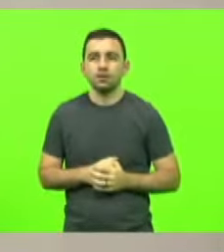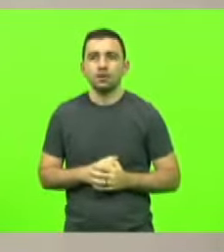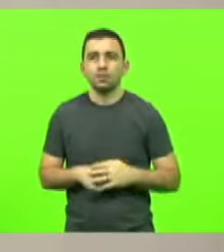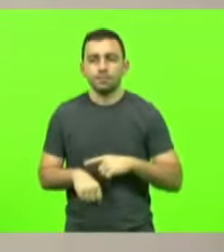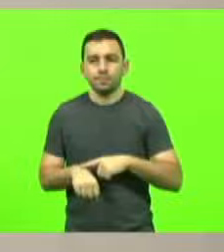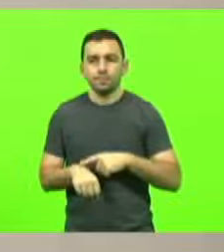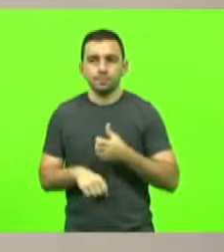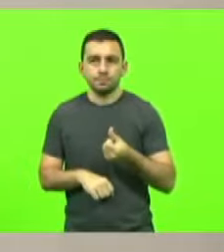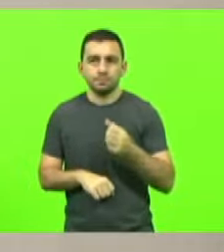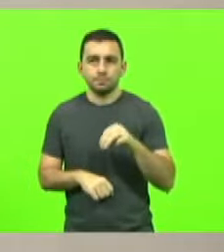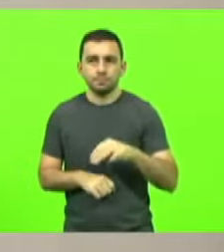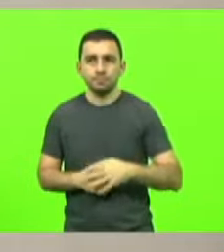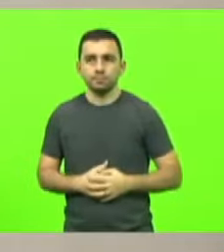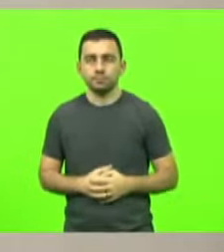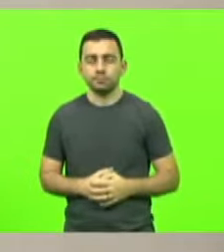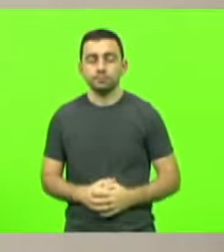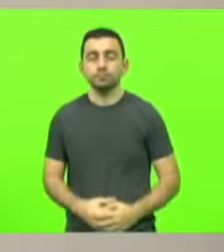minutos.